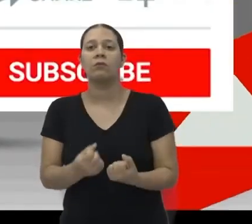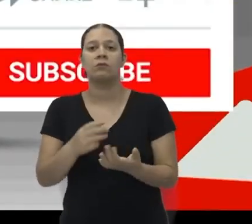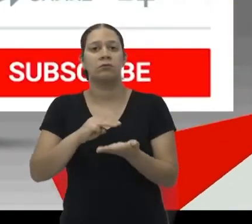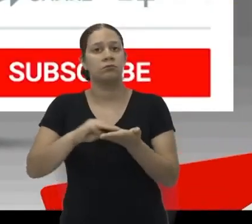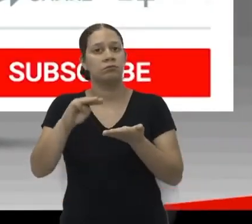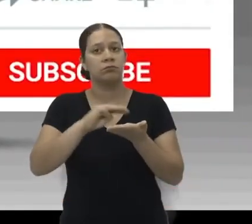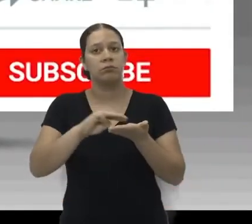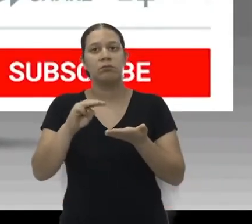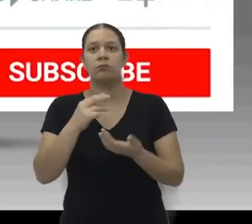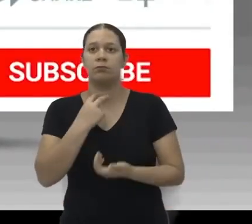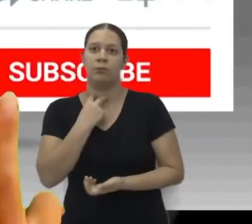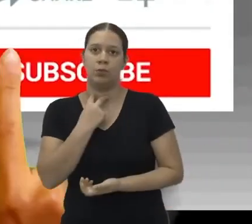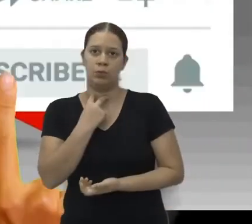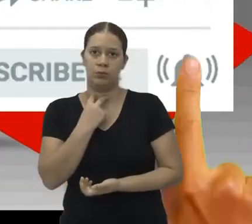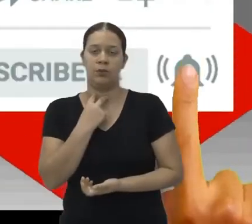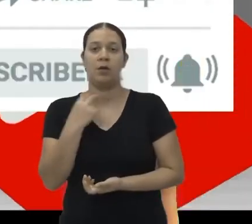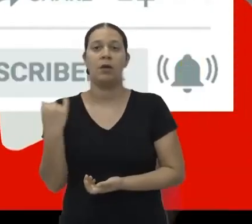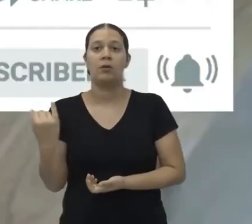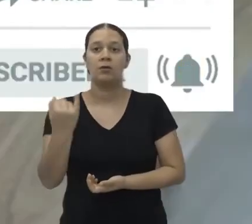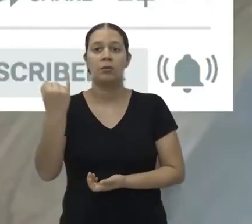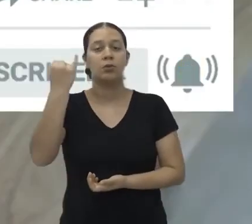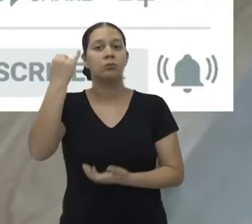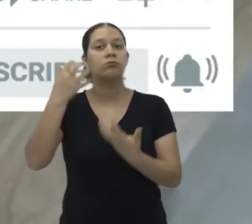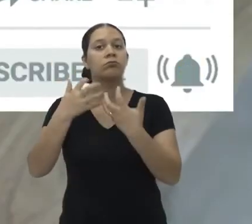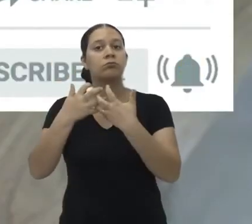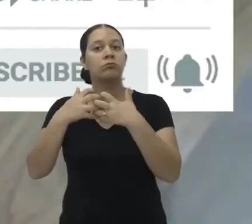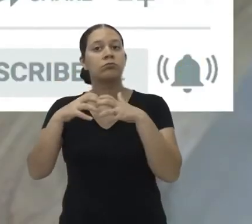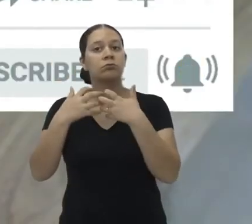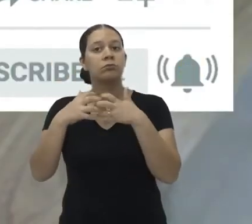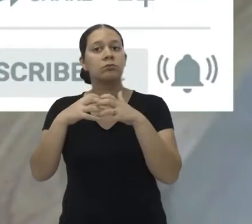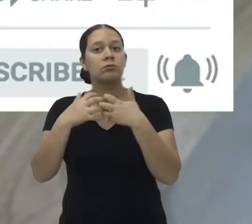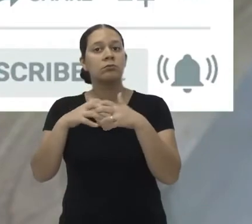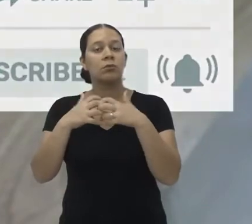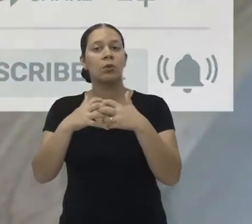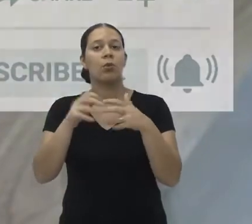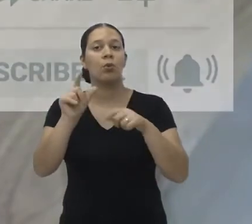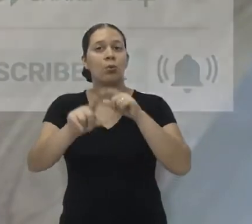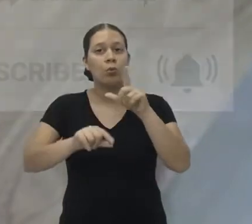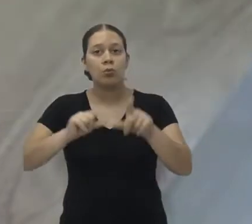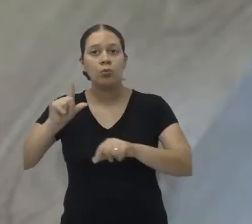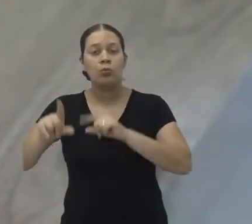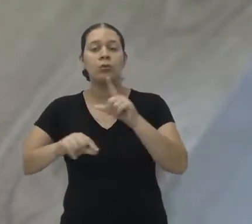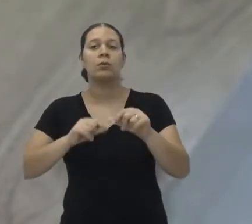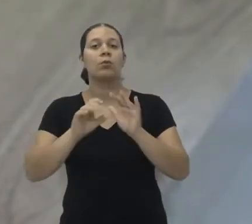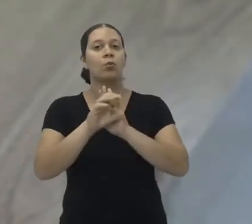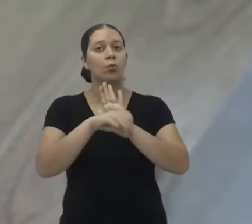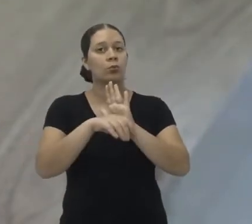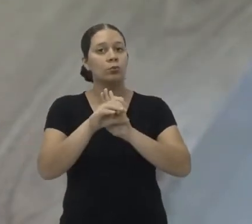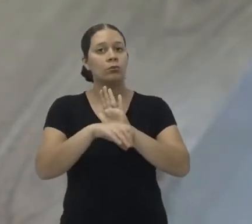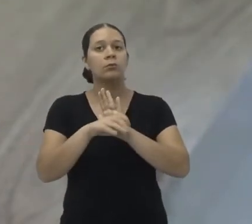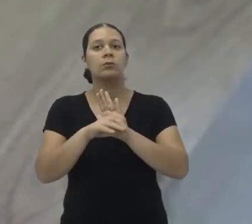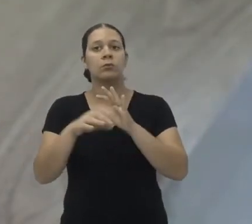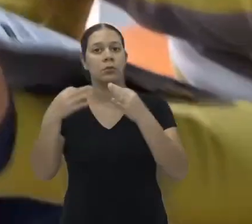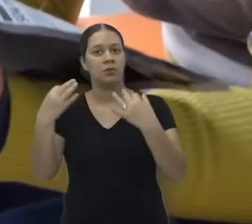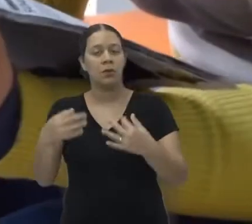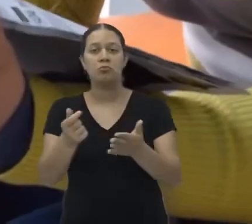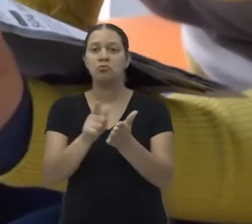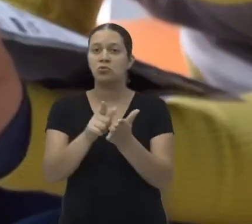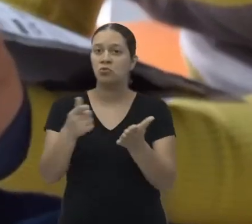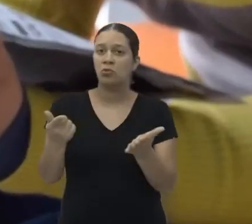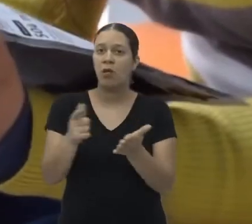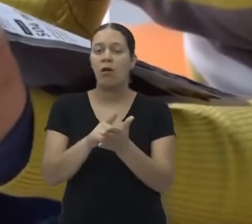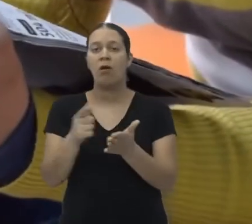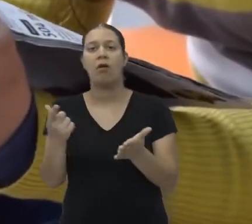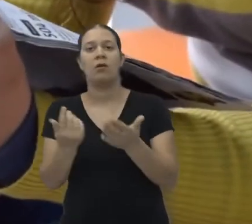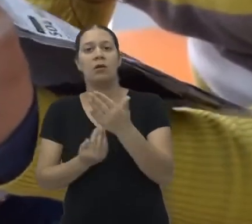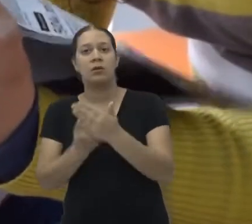de informação. É importante raciocinar, saber selecionar os conteúdos importantes na mídia, seja